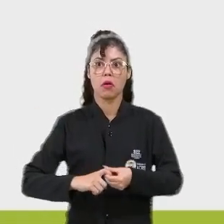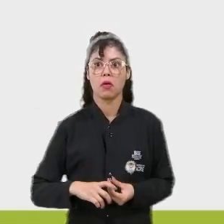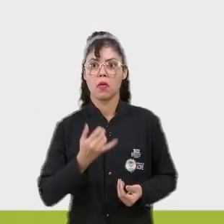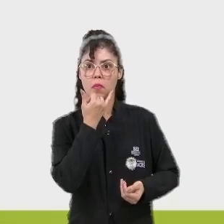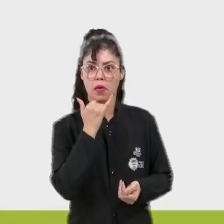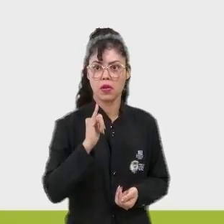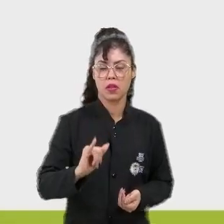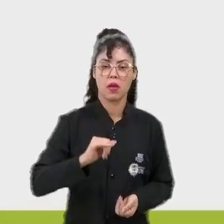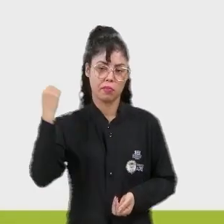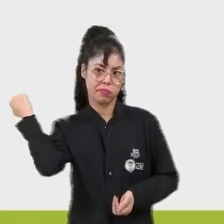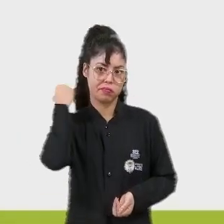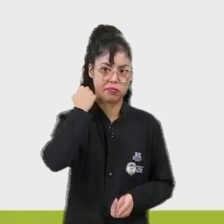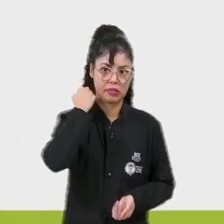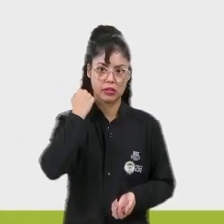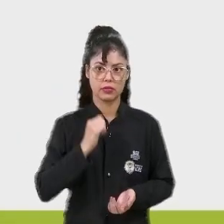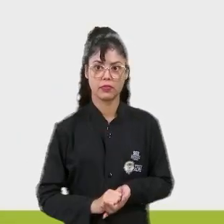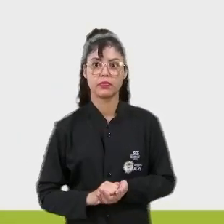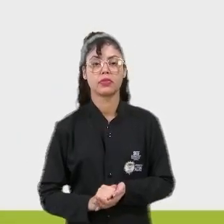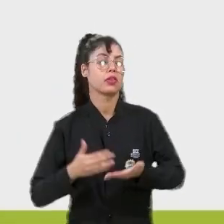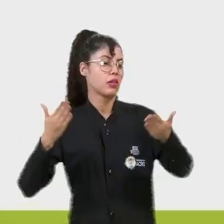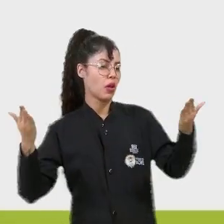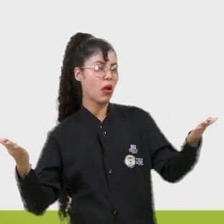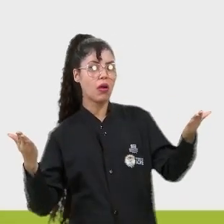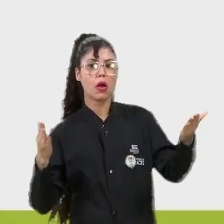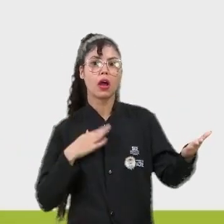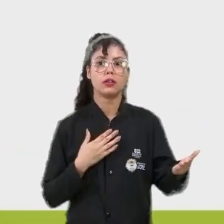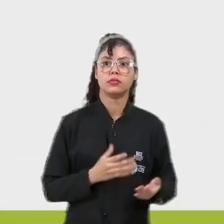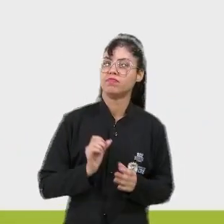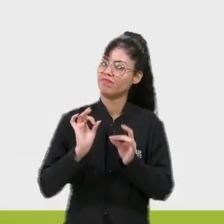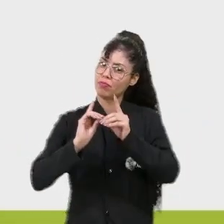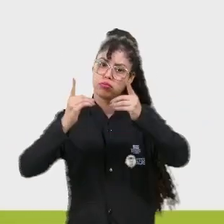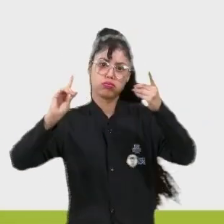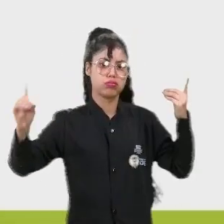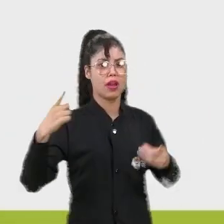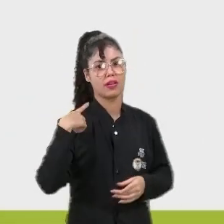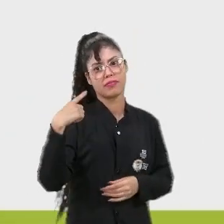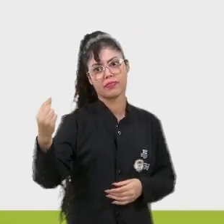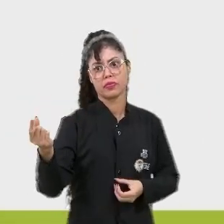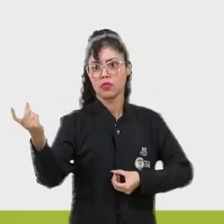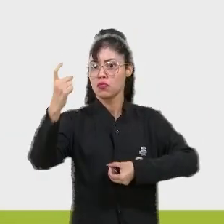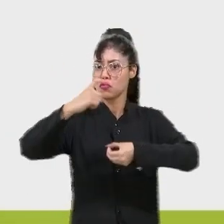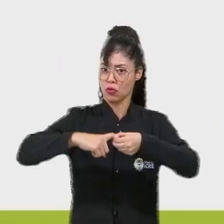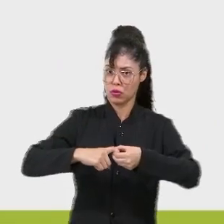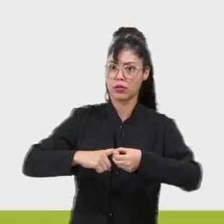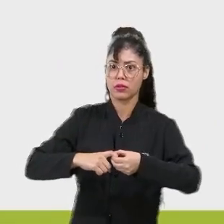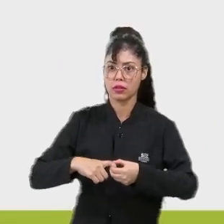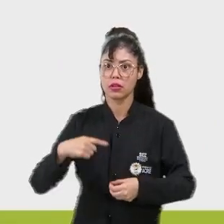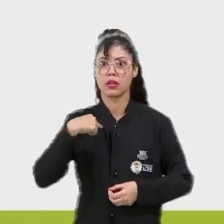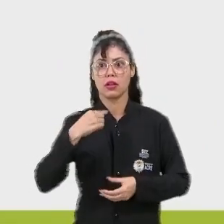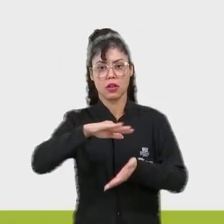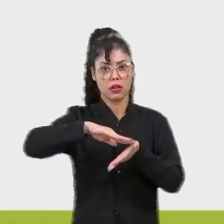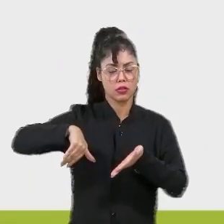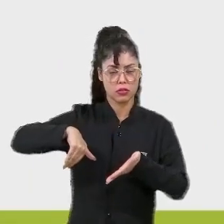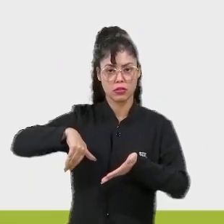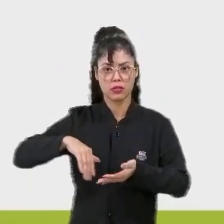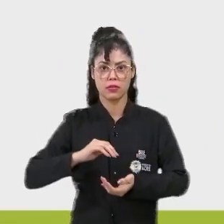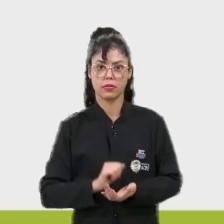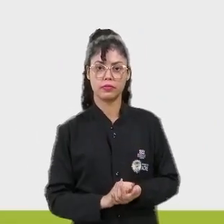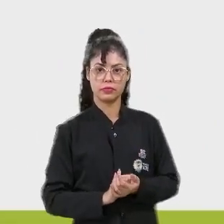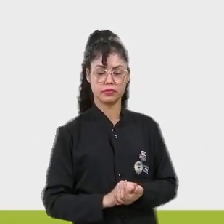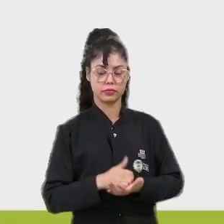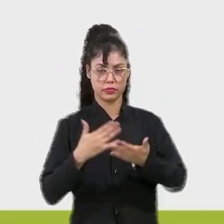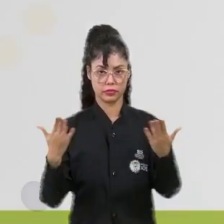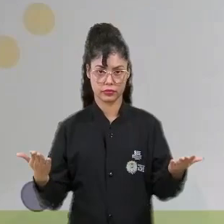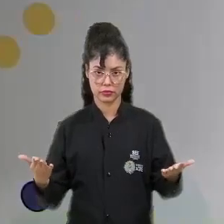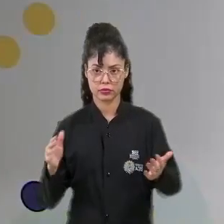que eu perdoo a facada. Ô Rita, não me deixa, volta Rita, que eu retiro a queixa.